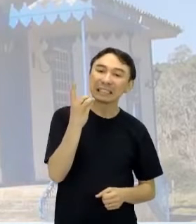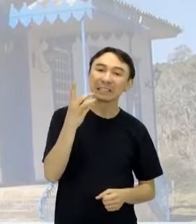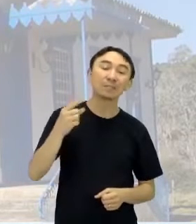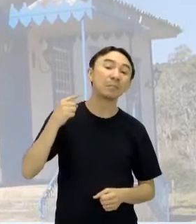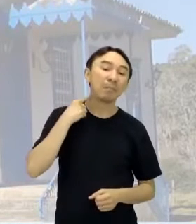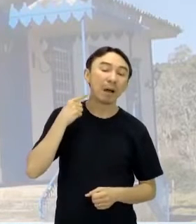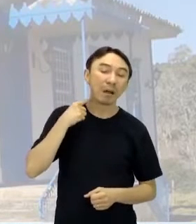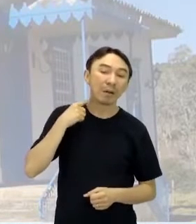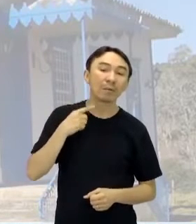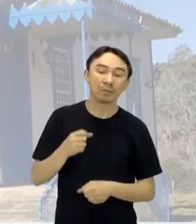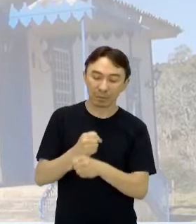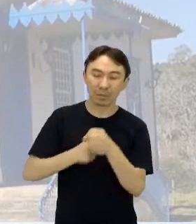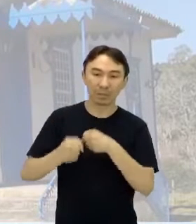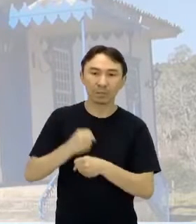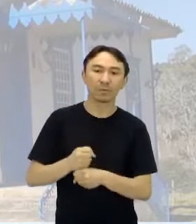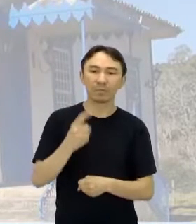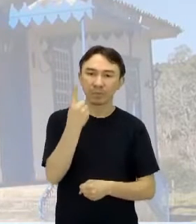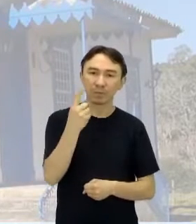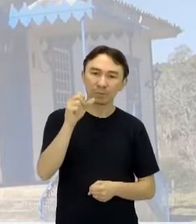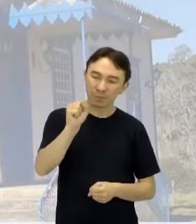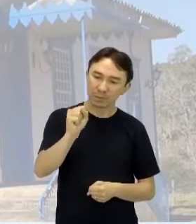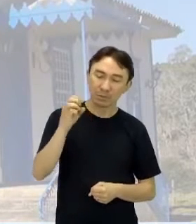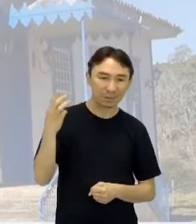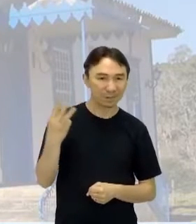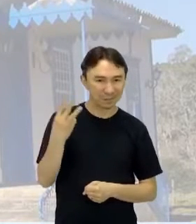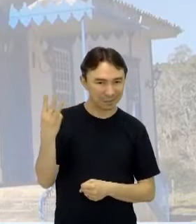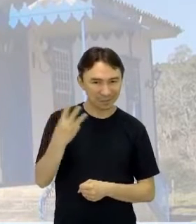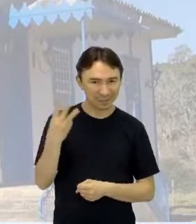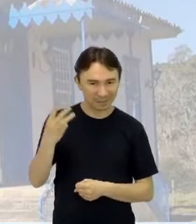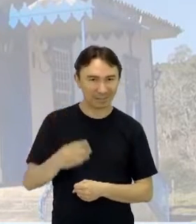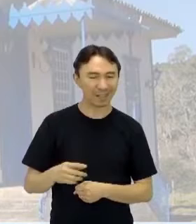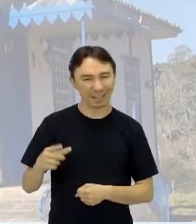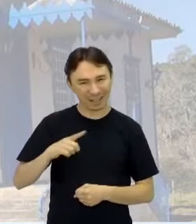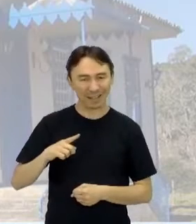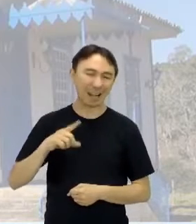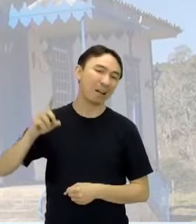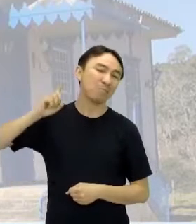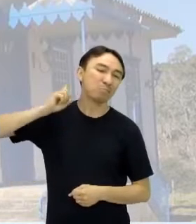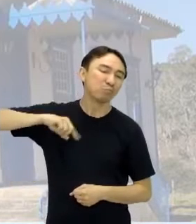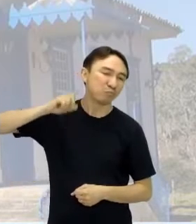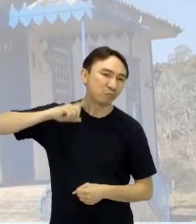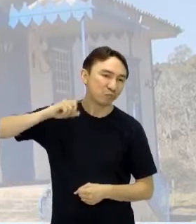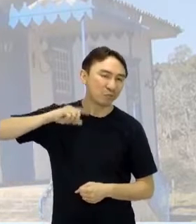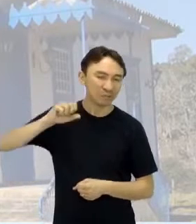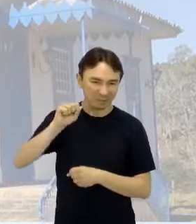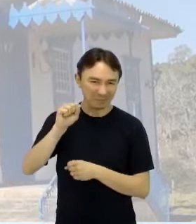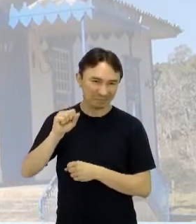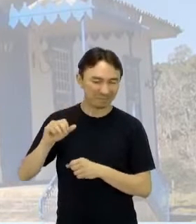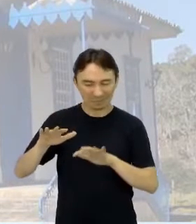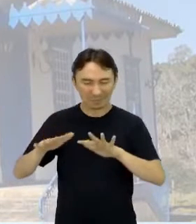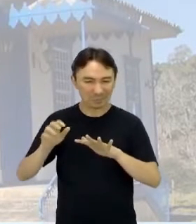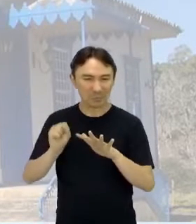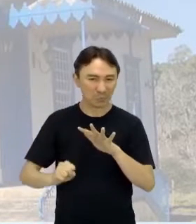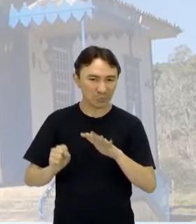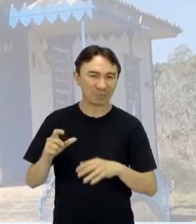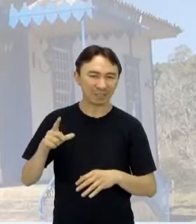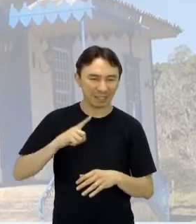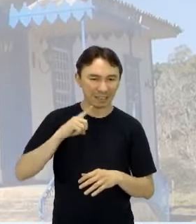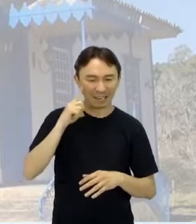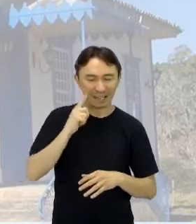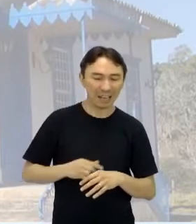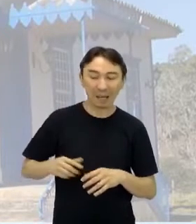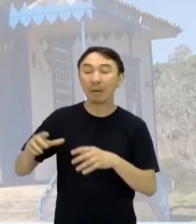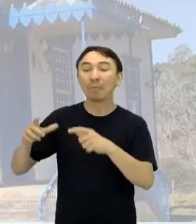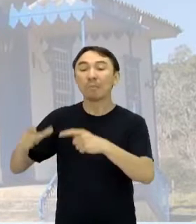nas propriedades da família Junqueira, ao sul da província de Minas Gerais. A revolta teve início, então, na fazenda Campo